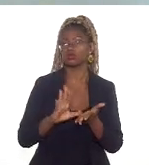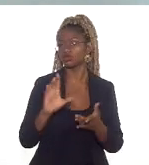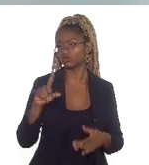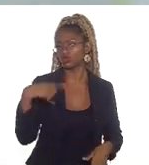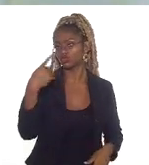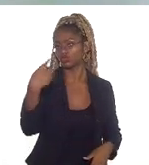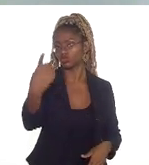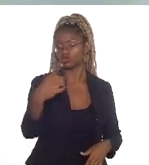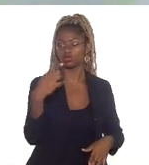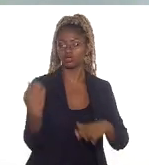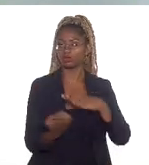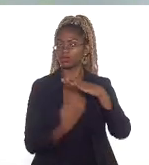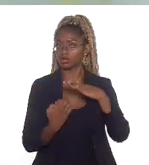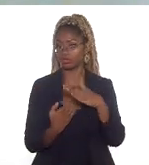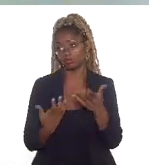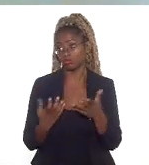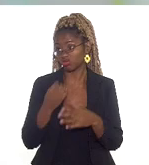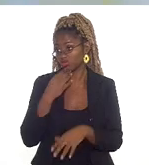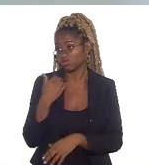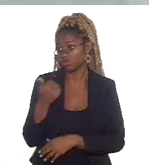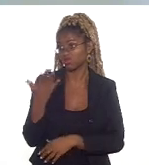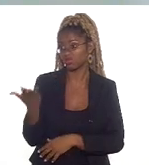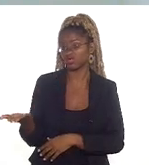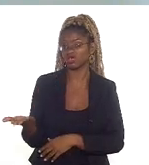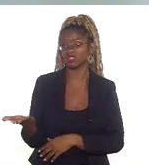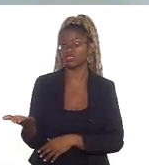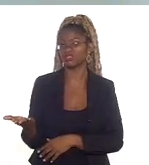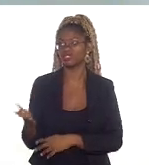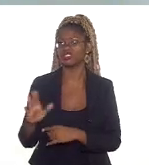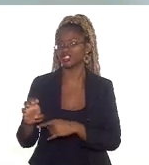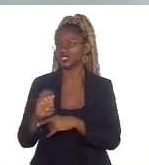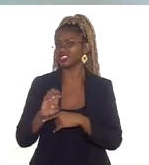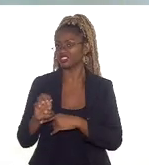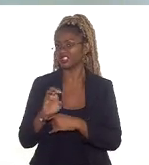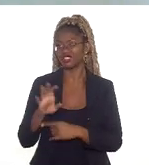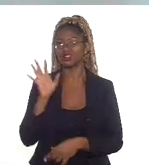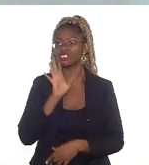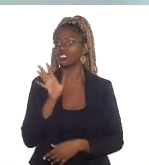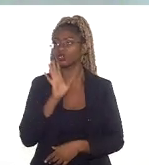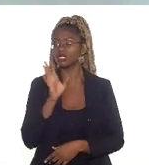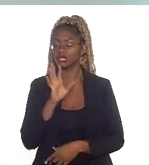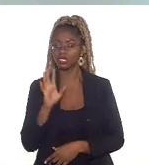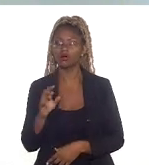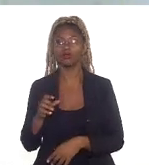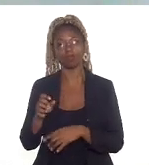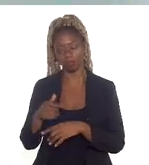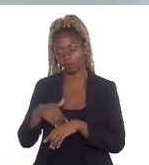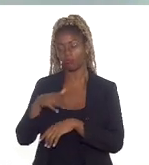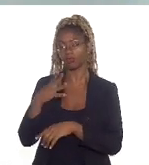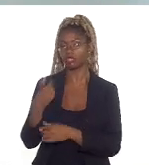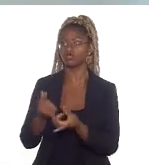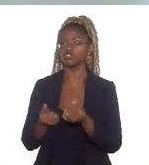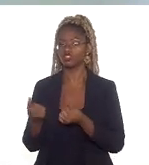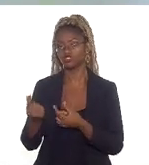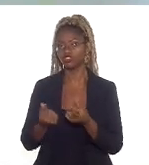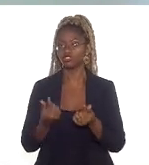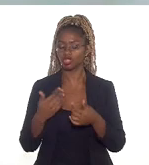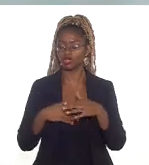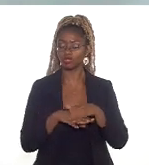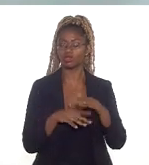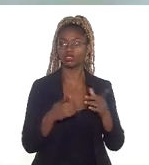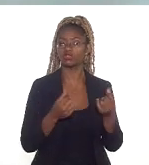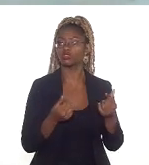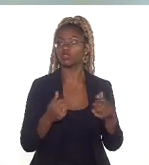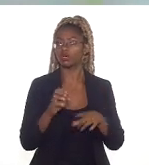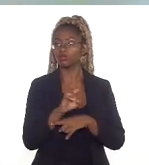questão, isso é positivo, né, eu acho que isso para o Estado vai ser positivo, porque vai aumentar a receita, a arrecadação. Então, eu